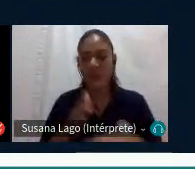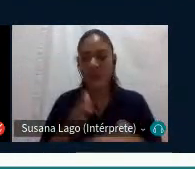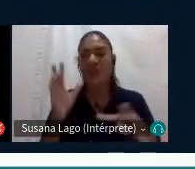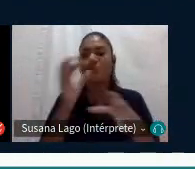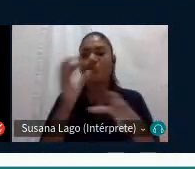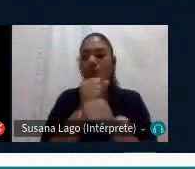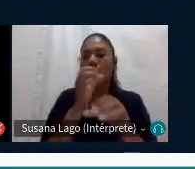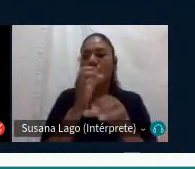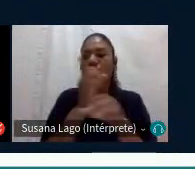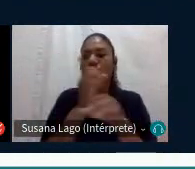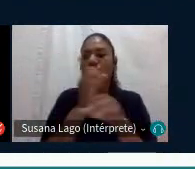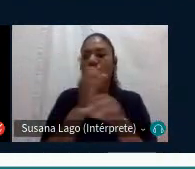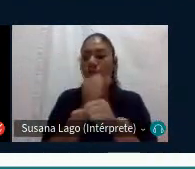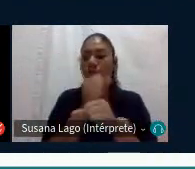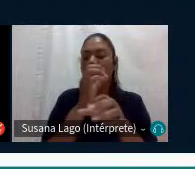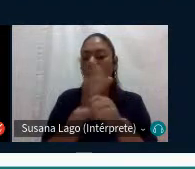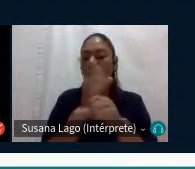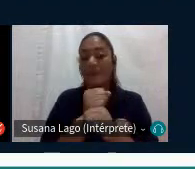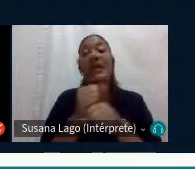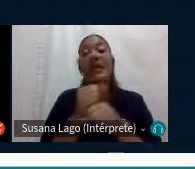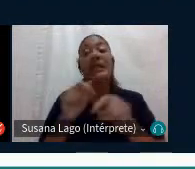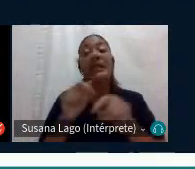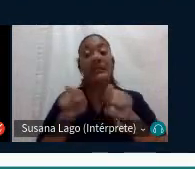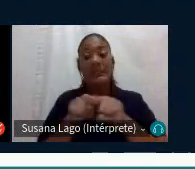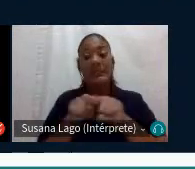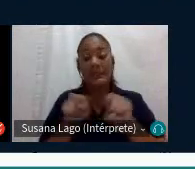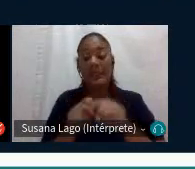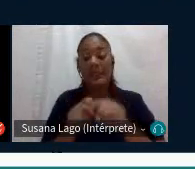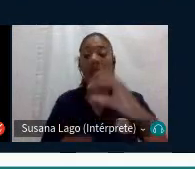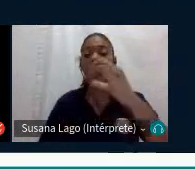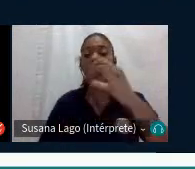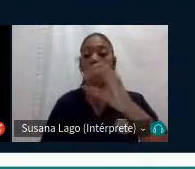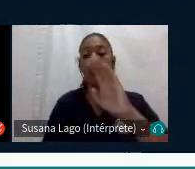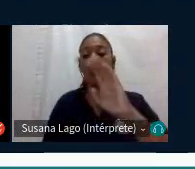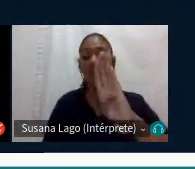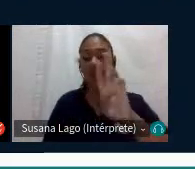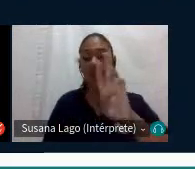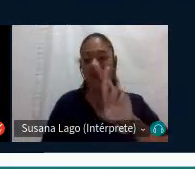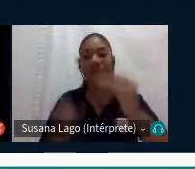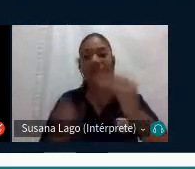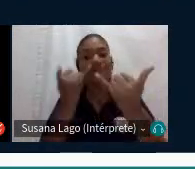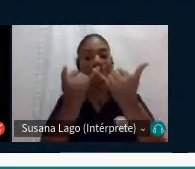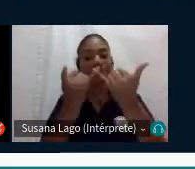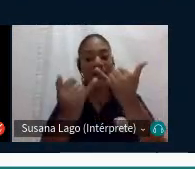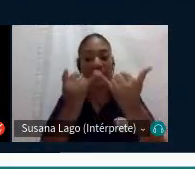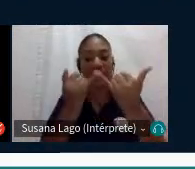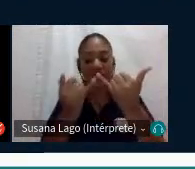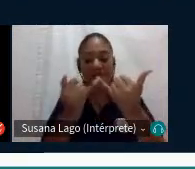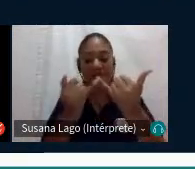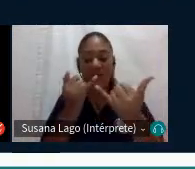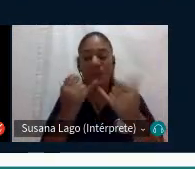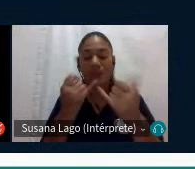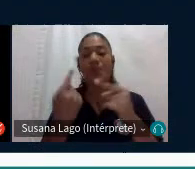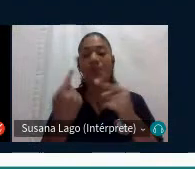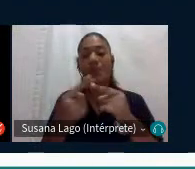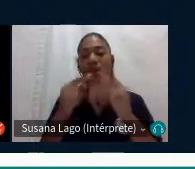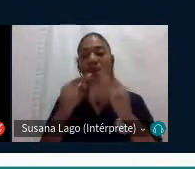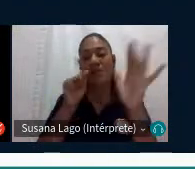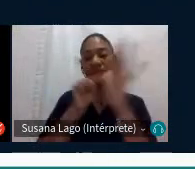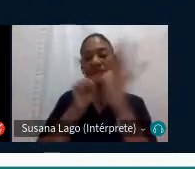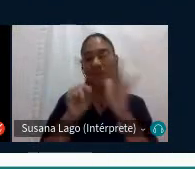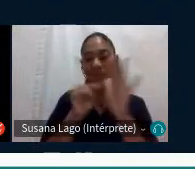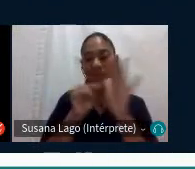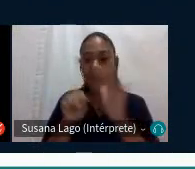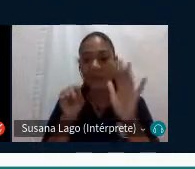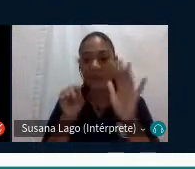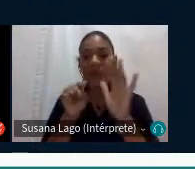A OBR pode funcionar mais ou menos como isso, porque essas questões visam ver se a pessoa realmente tem segurança